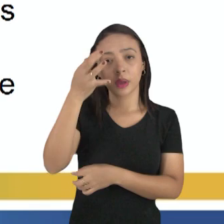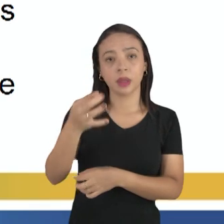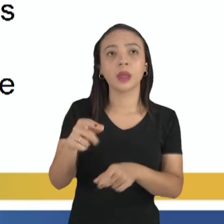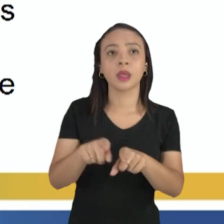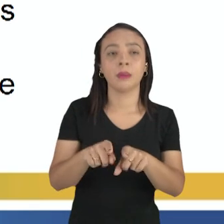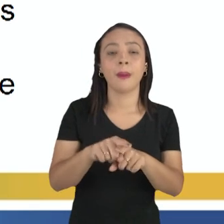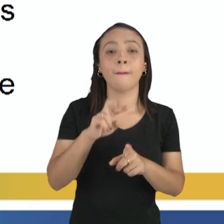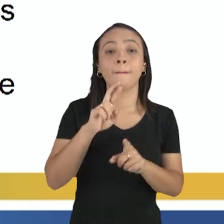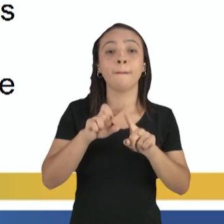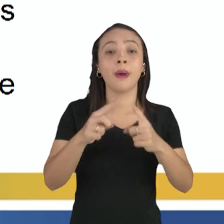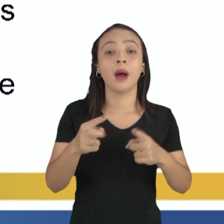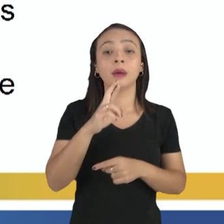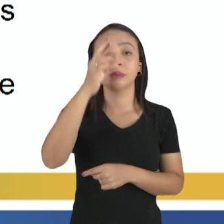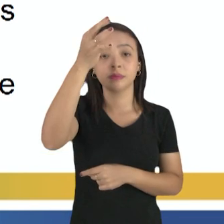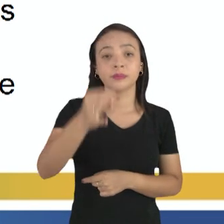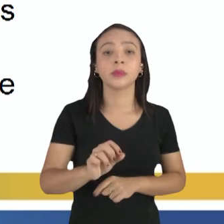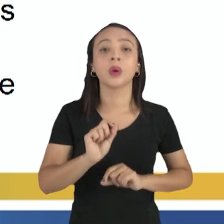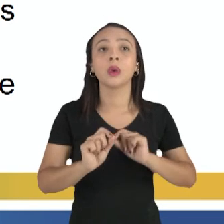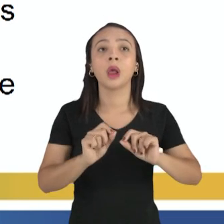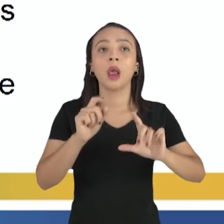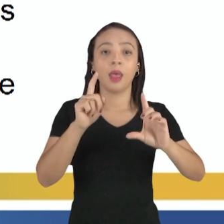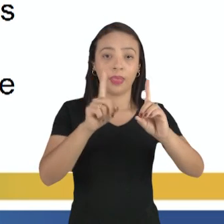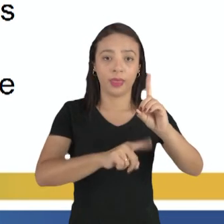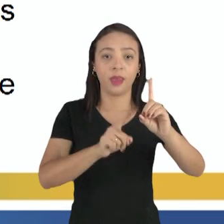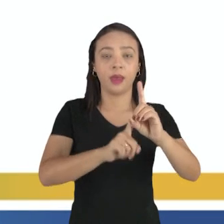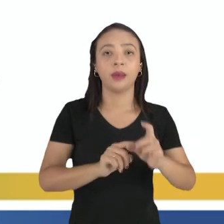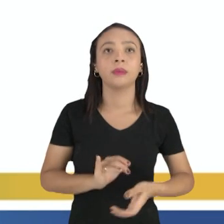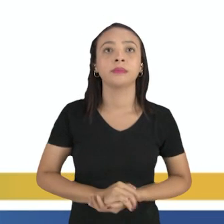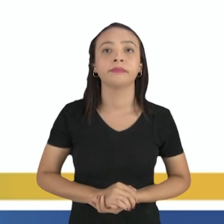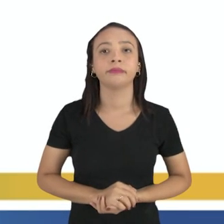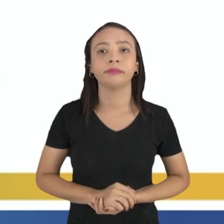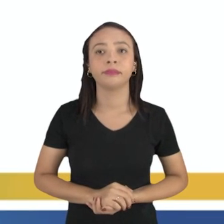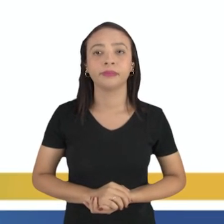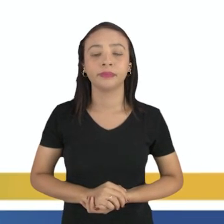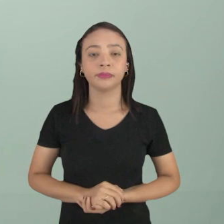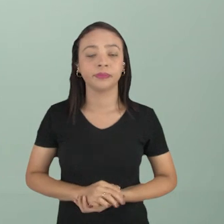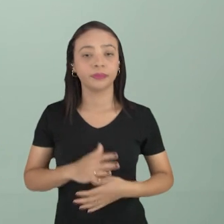porquê, mas a resposta mais adequada aqui é a D, ok?